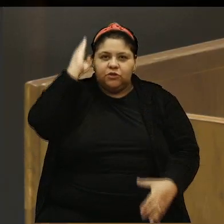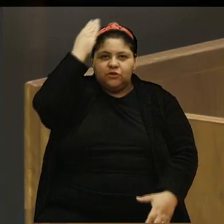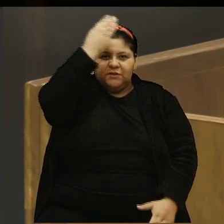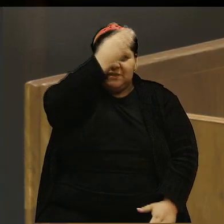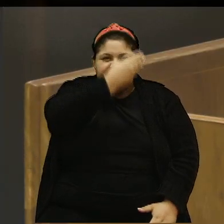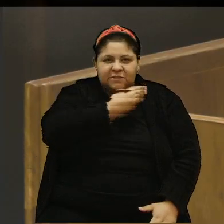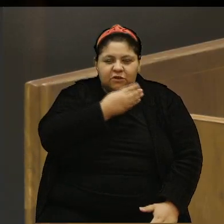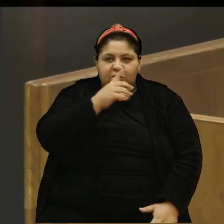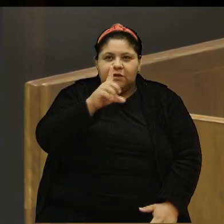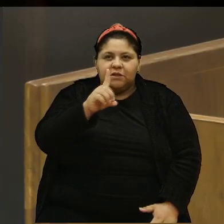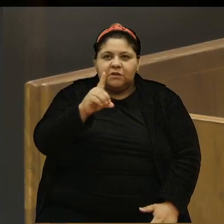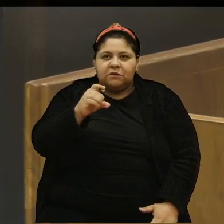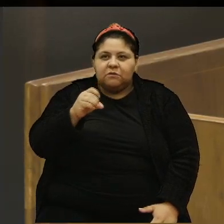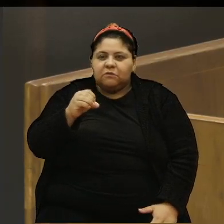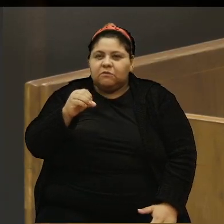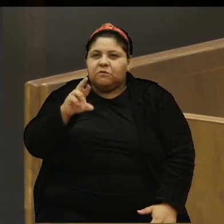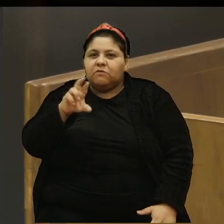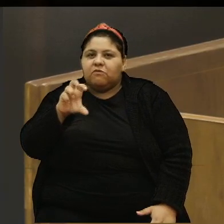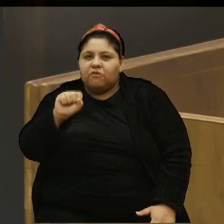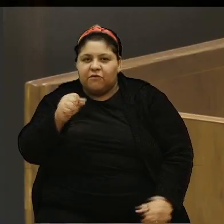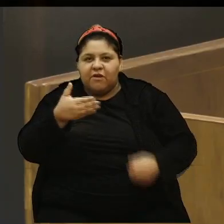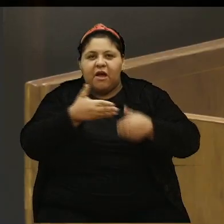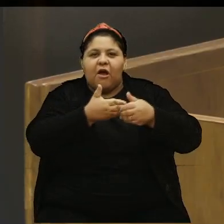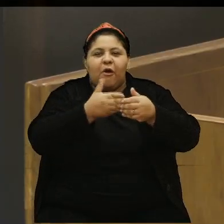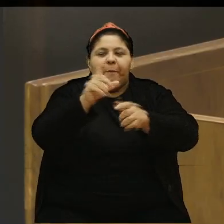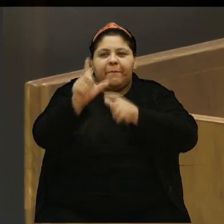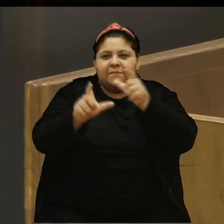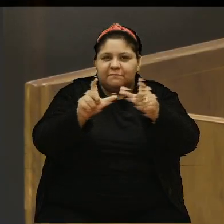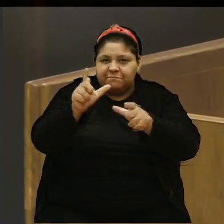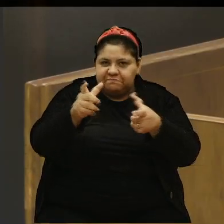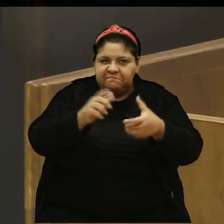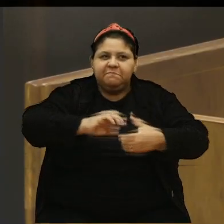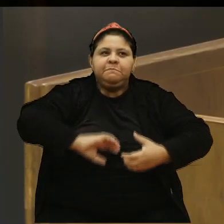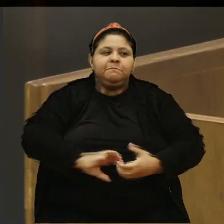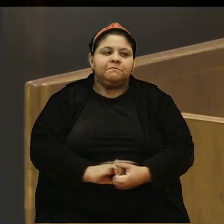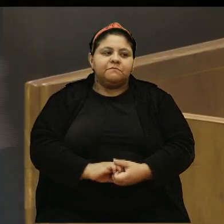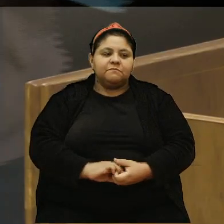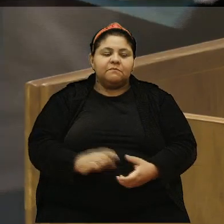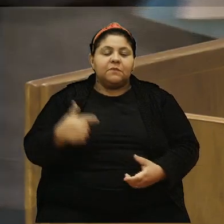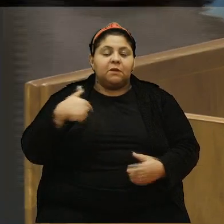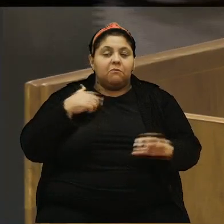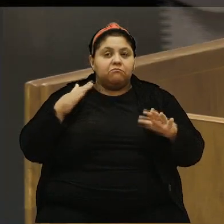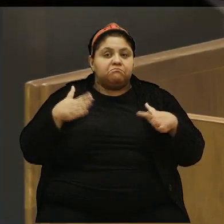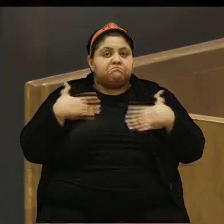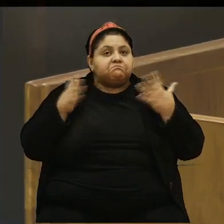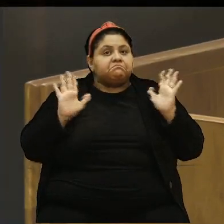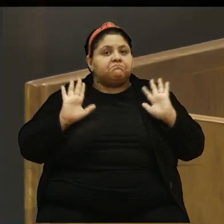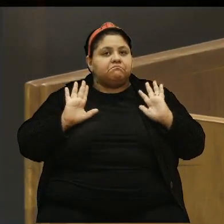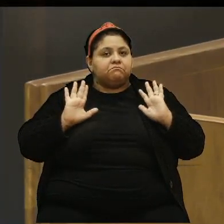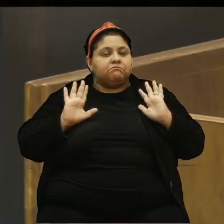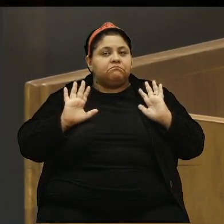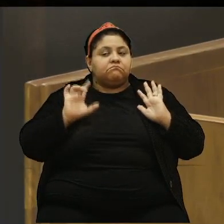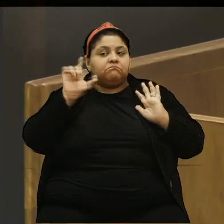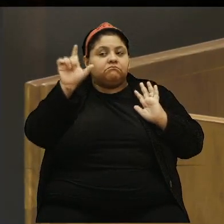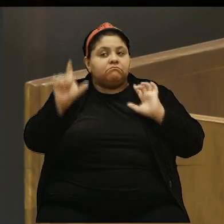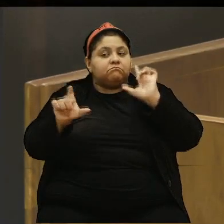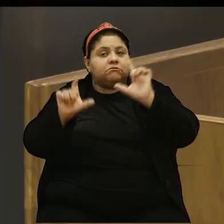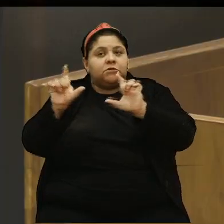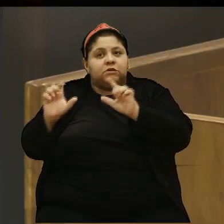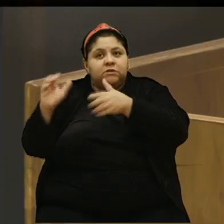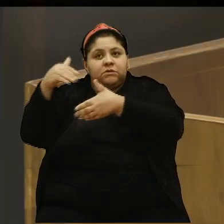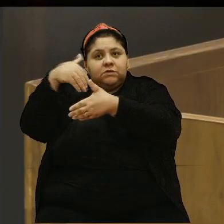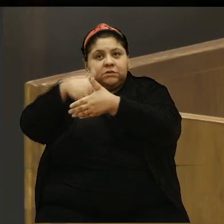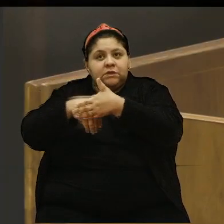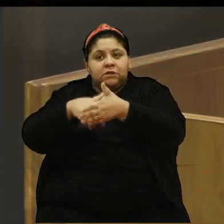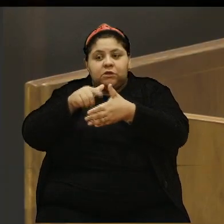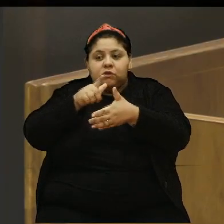Légua, acompanhando o pessoal. E me surpreendeu aquele pessoal ali que está dentro da